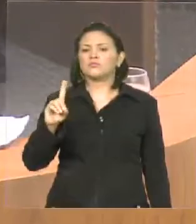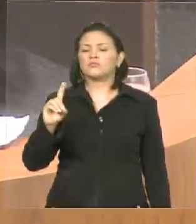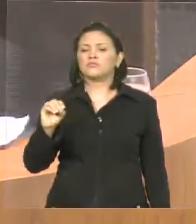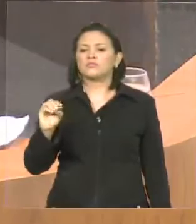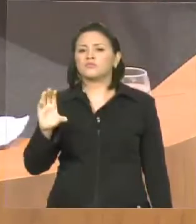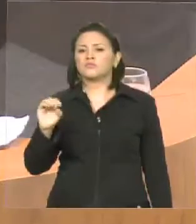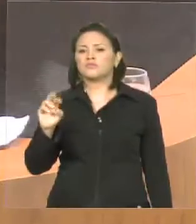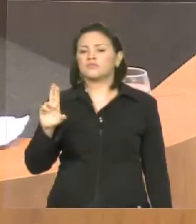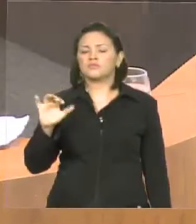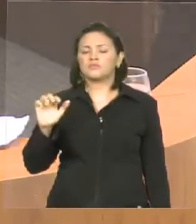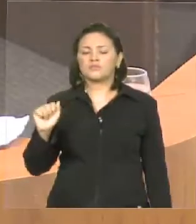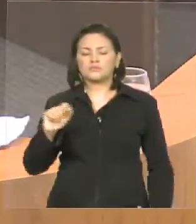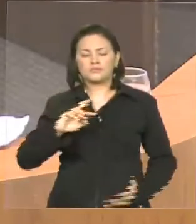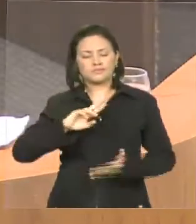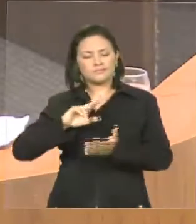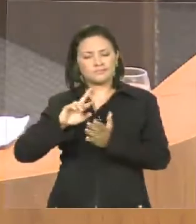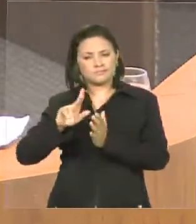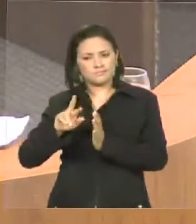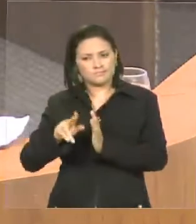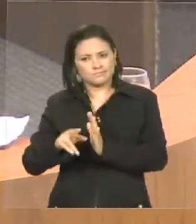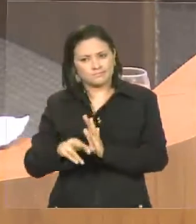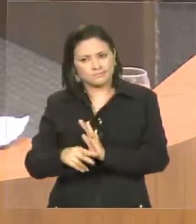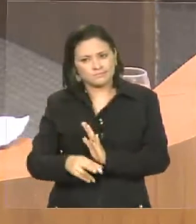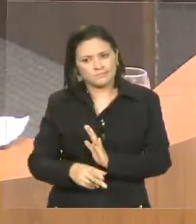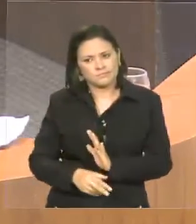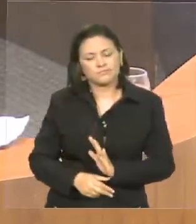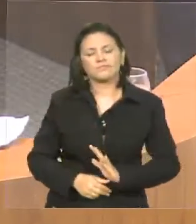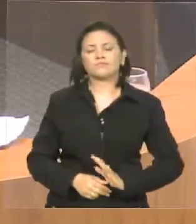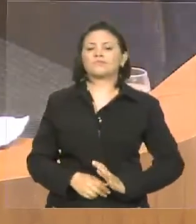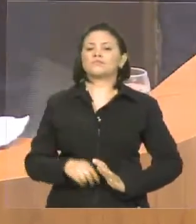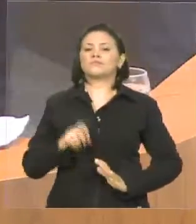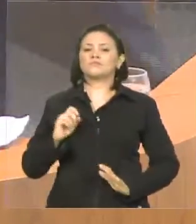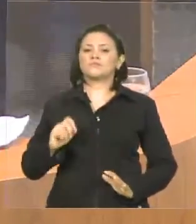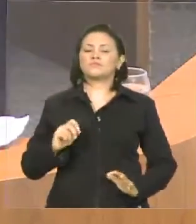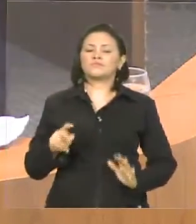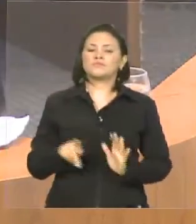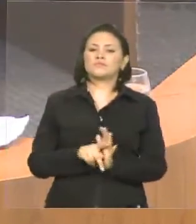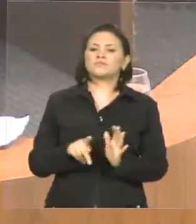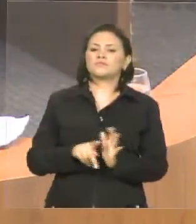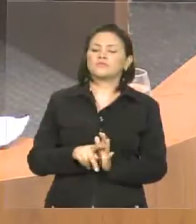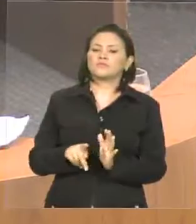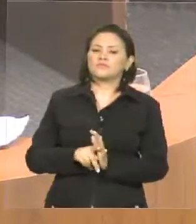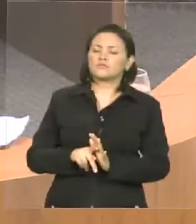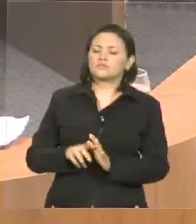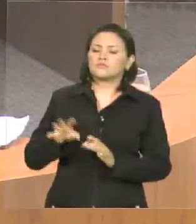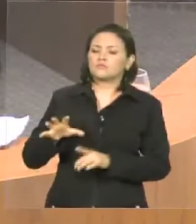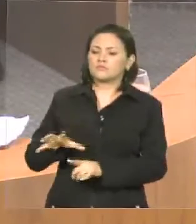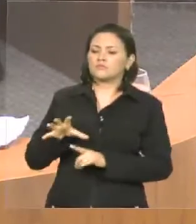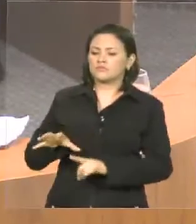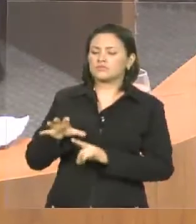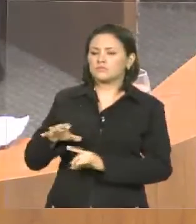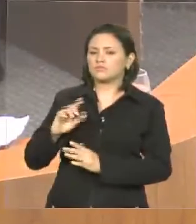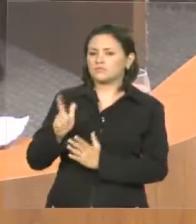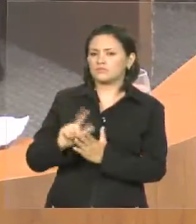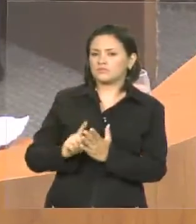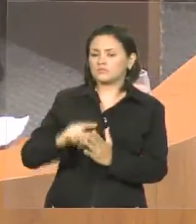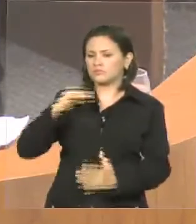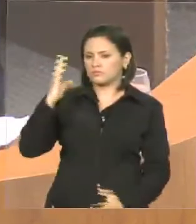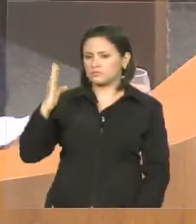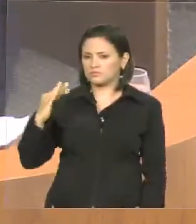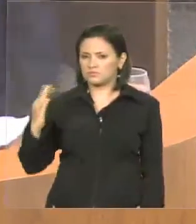E tantos nomes que fizeram parte da literatura brasileira e que levaram o Maranhão destaque na